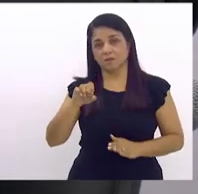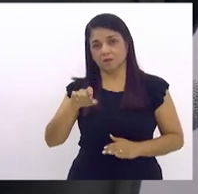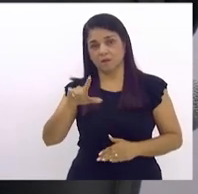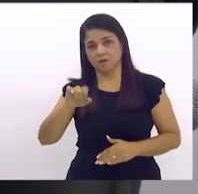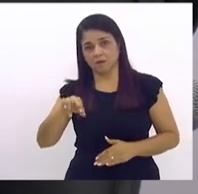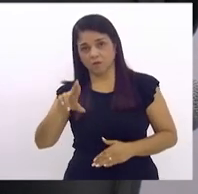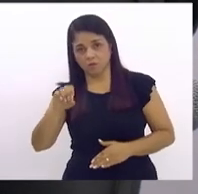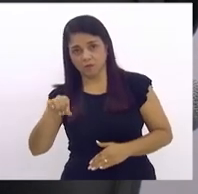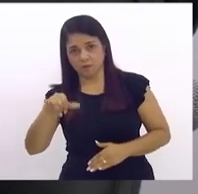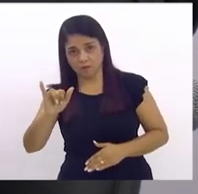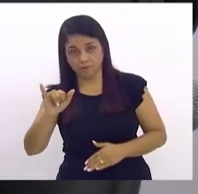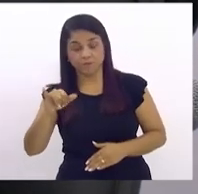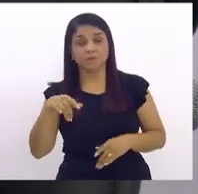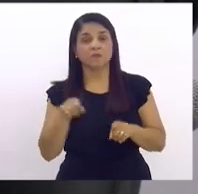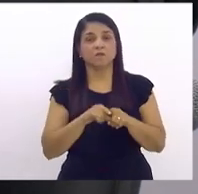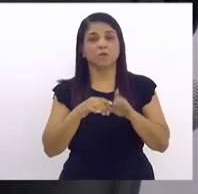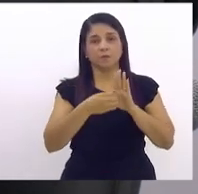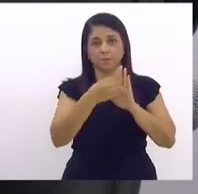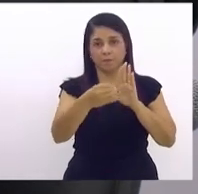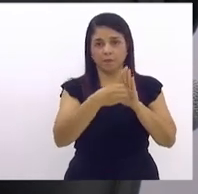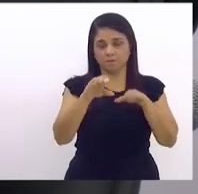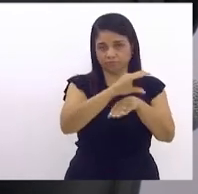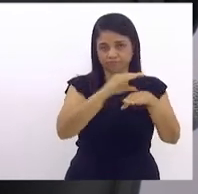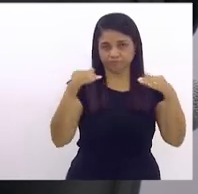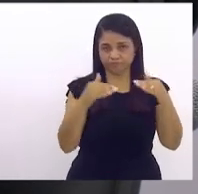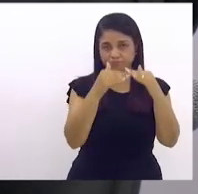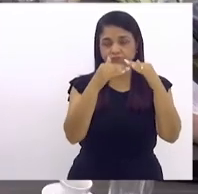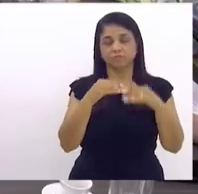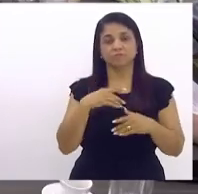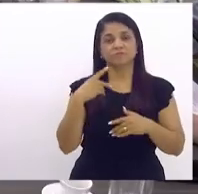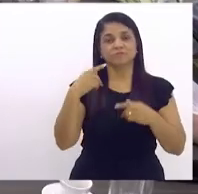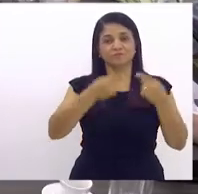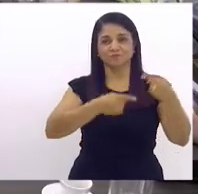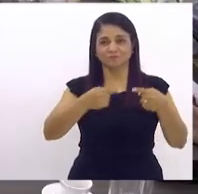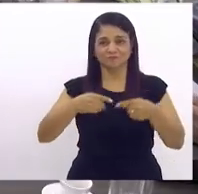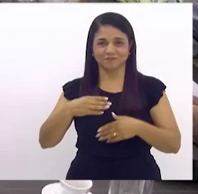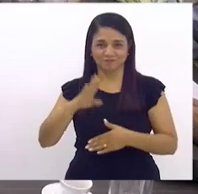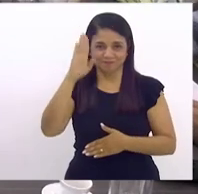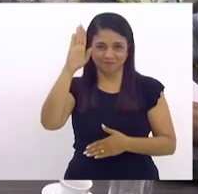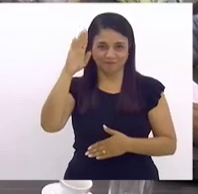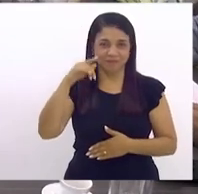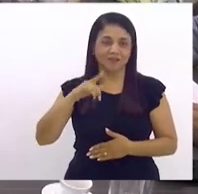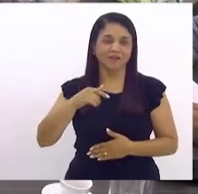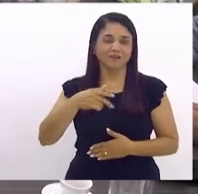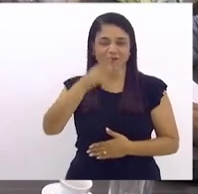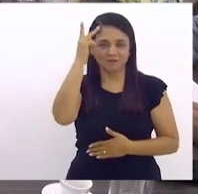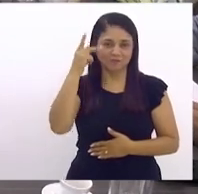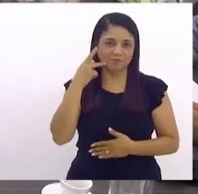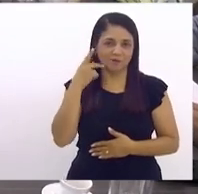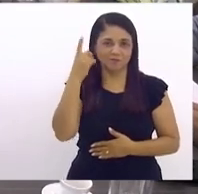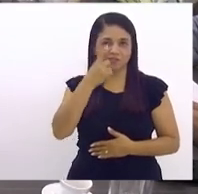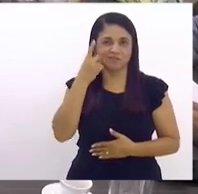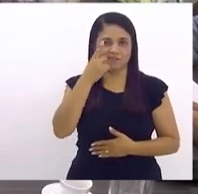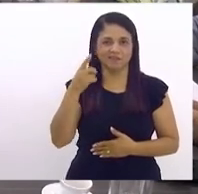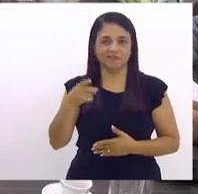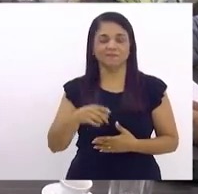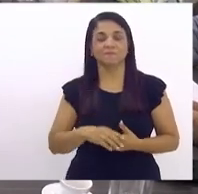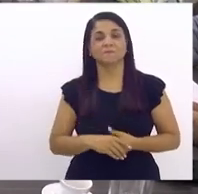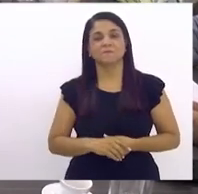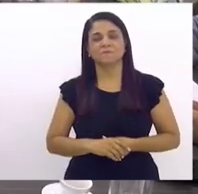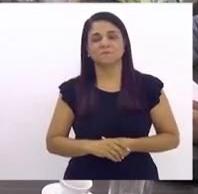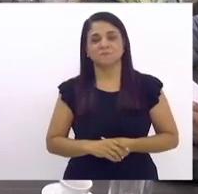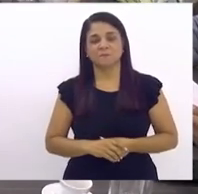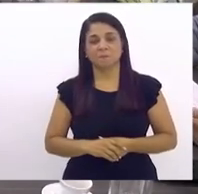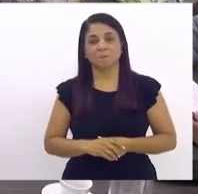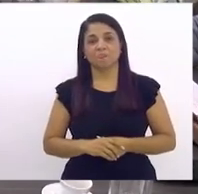constitucionalidade com emenda. Em discussão, para discutir, deputado Luiz Paulo. Presidente, eu vou, evidentemente, não